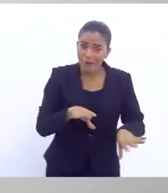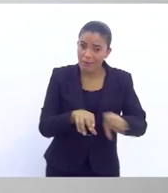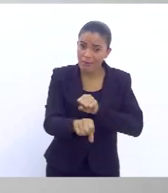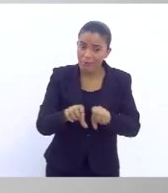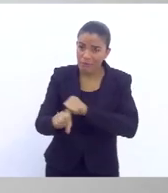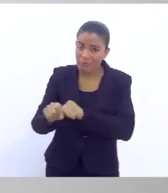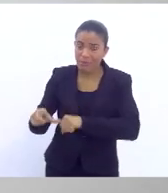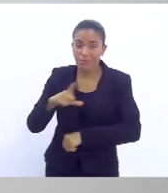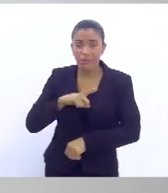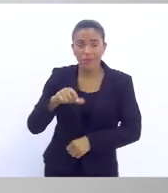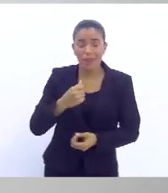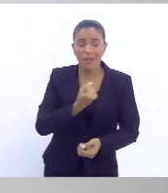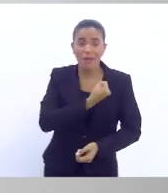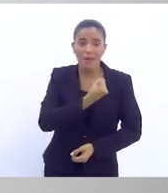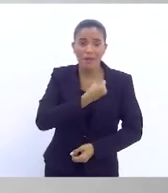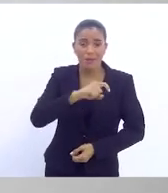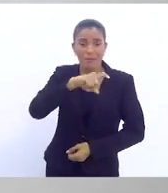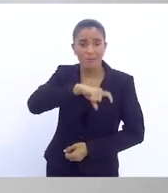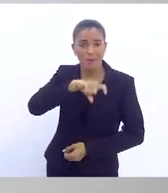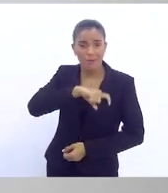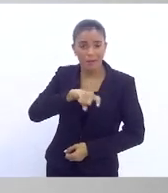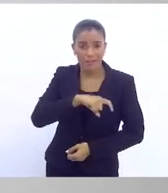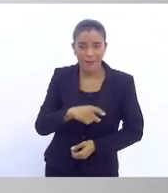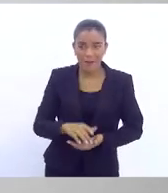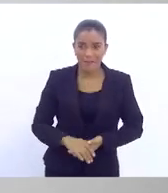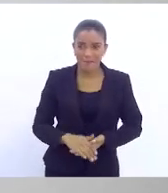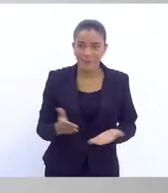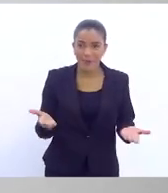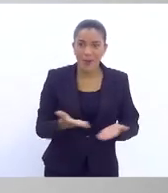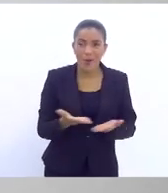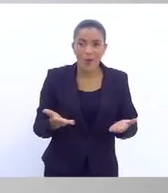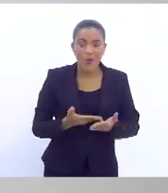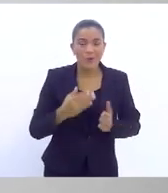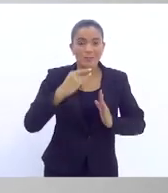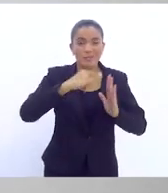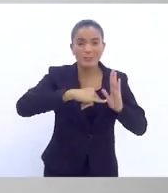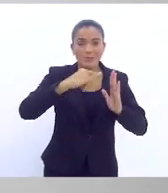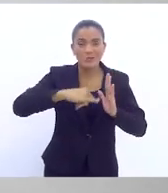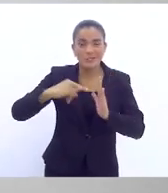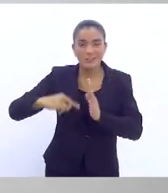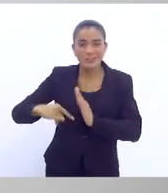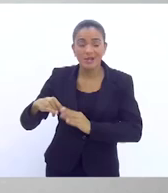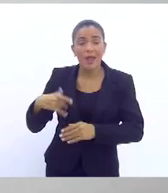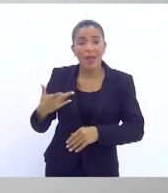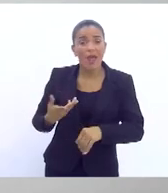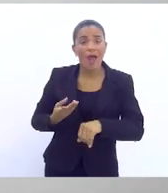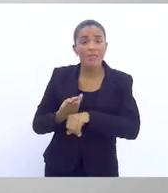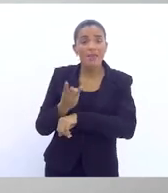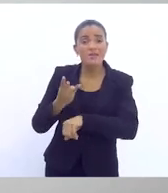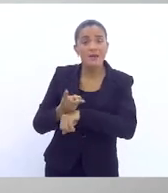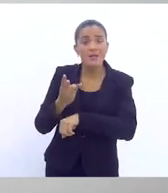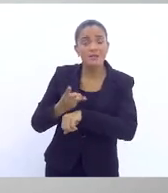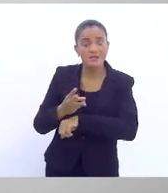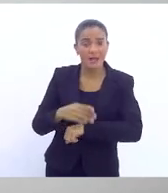matrícula hoje fatura já são atestadas por terceirizados